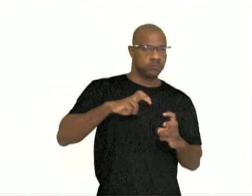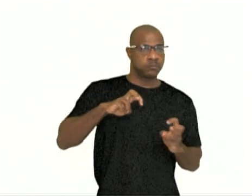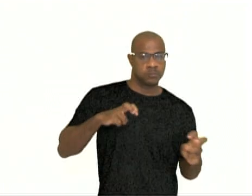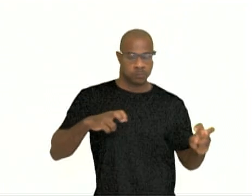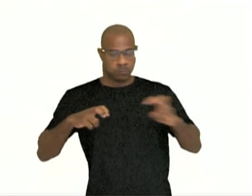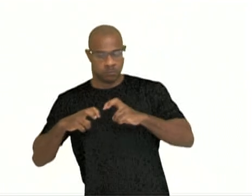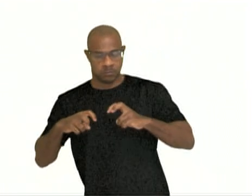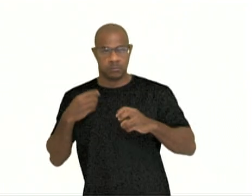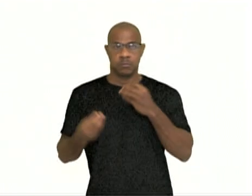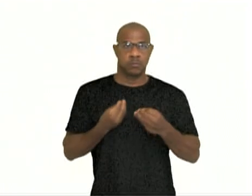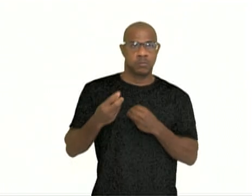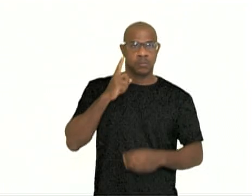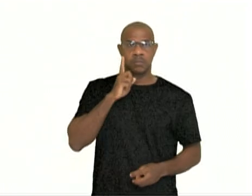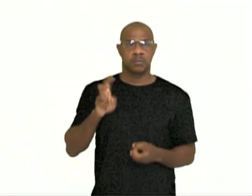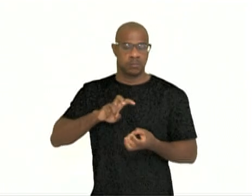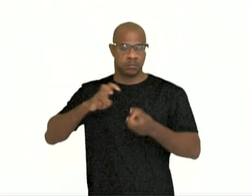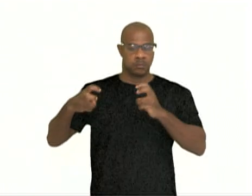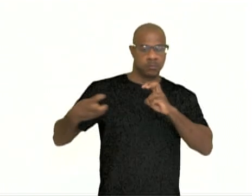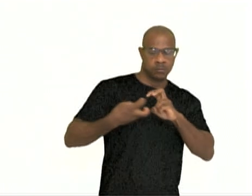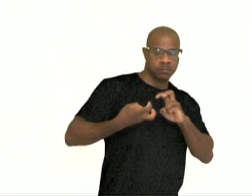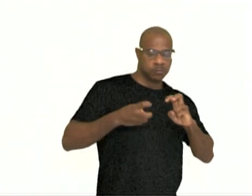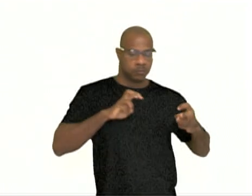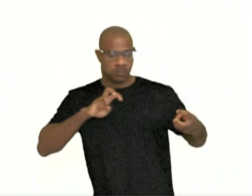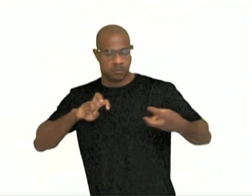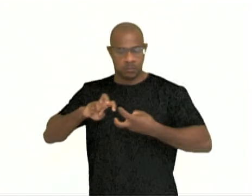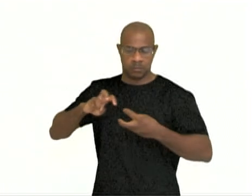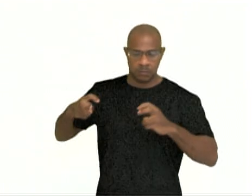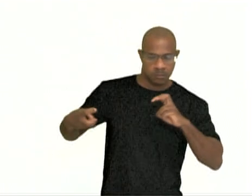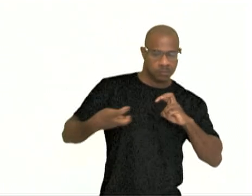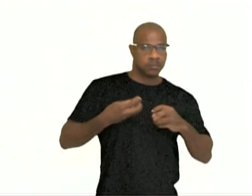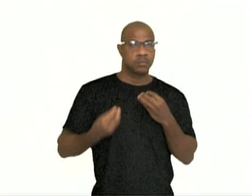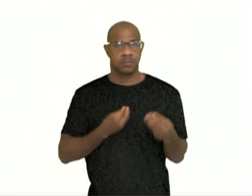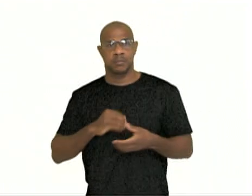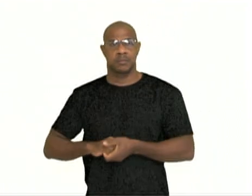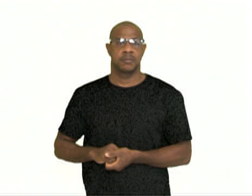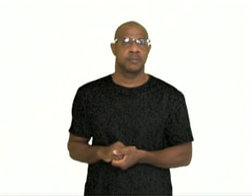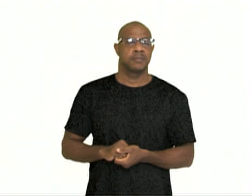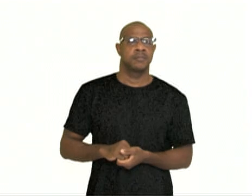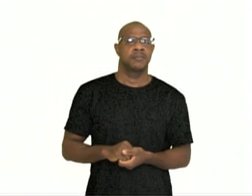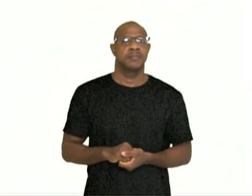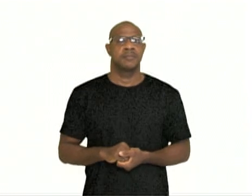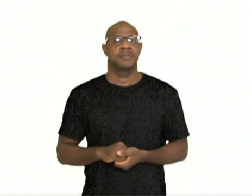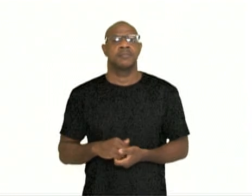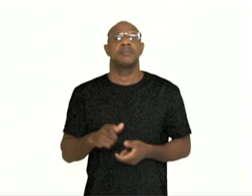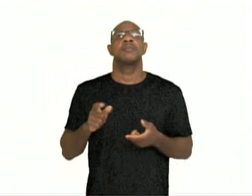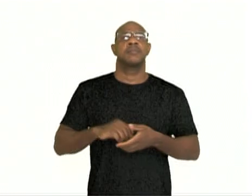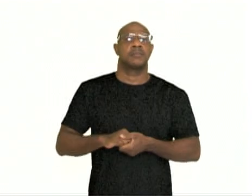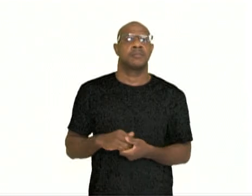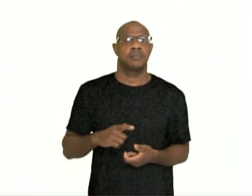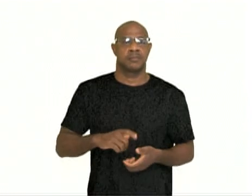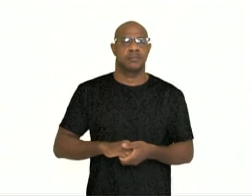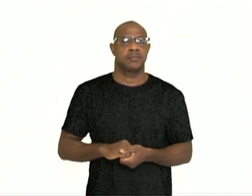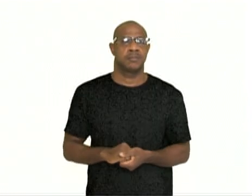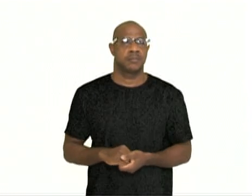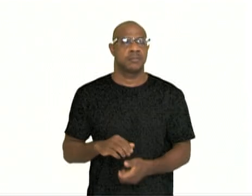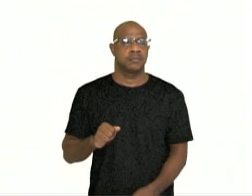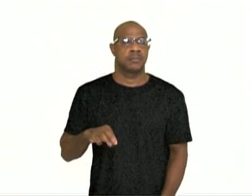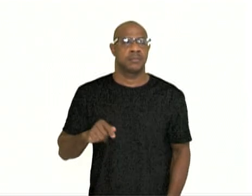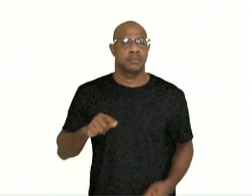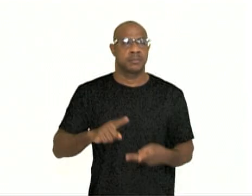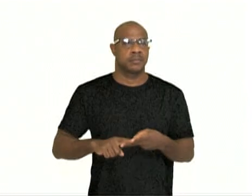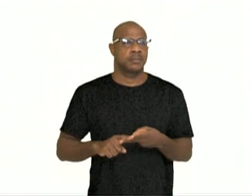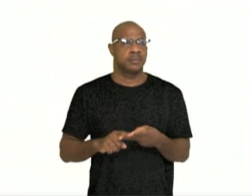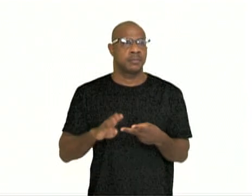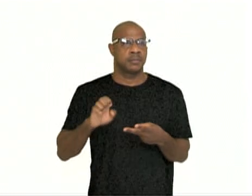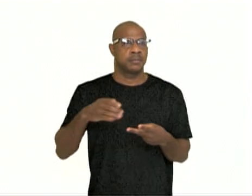vocês conhecerem alguns nomes dos movimentos de ataque, tá? Então são movimentos de ataque: a armada, a